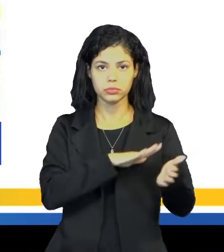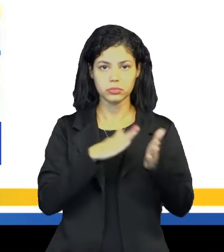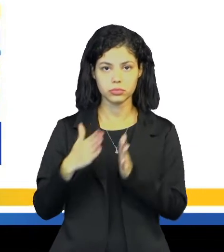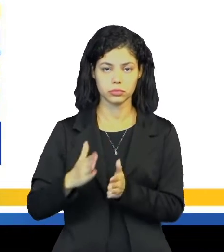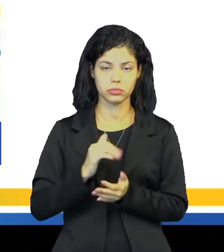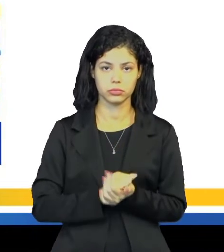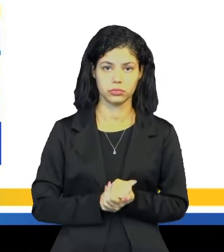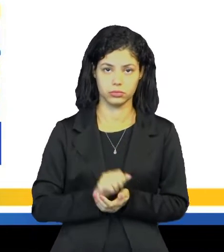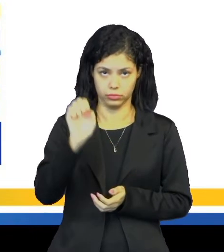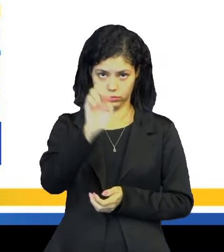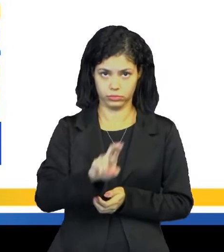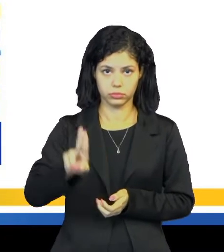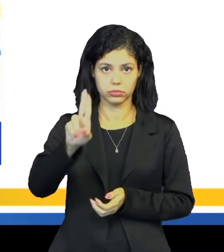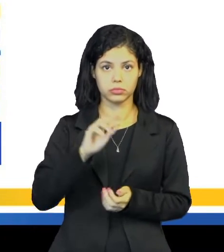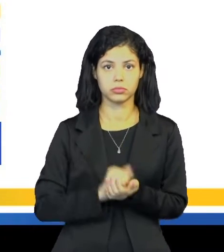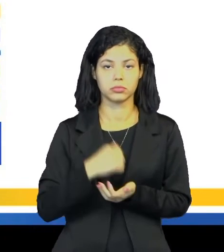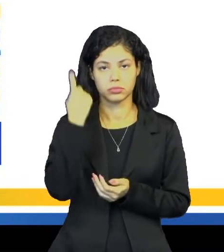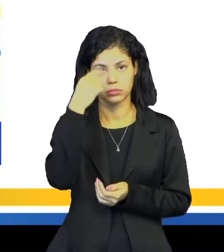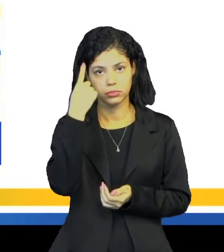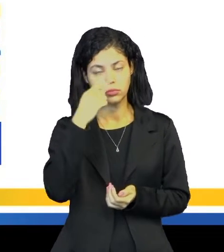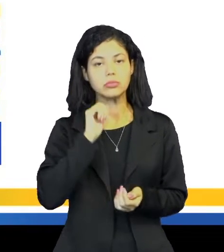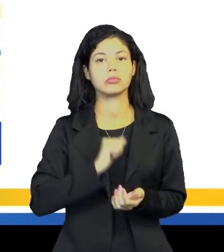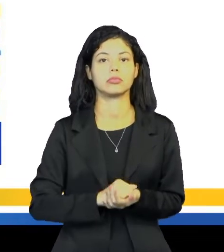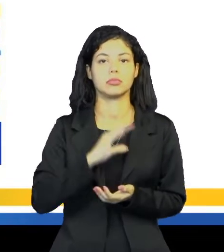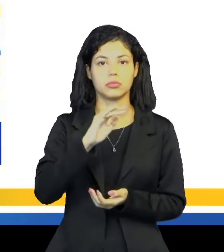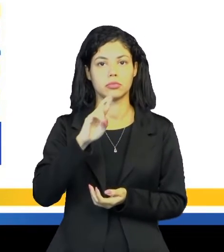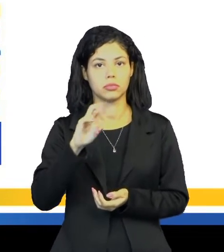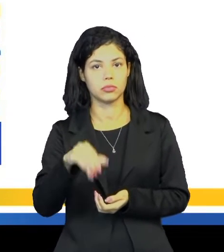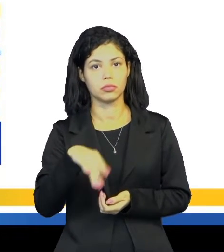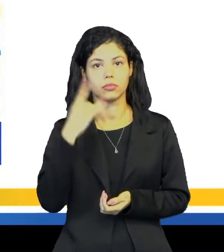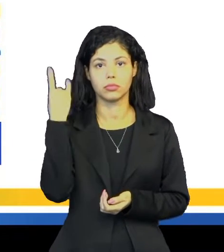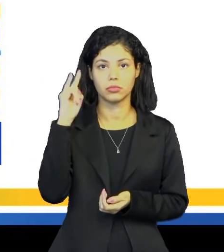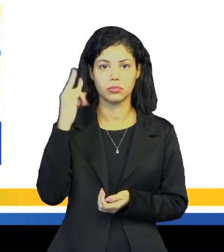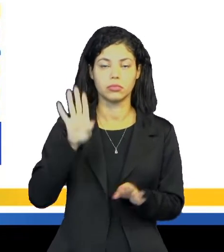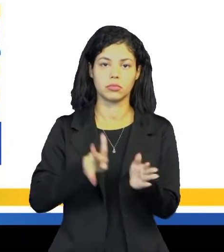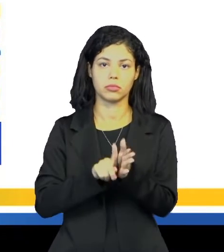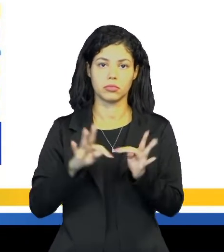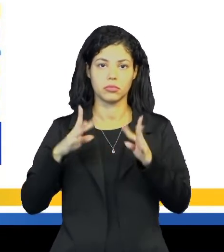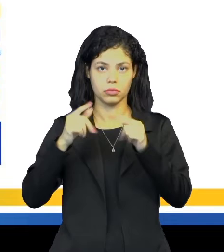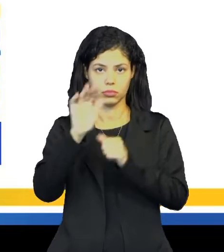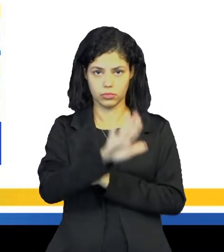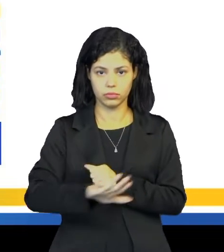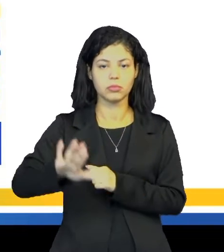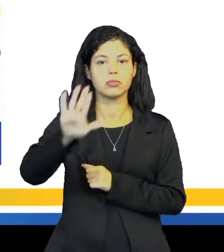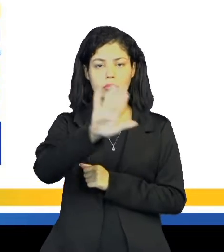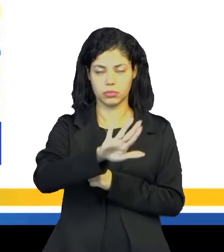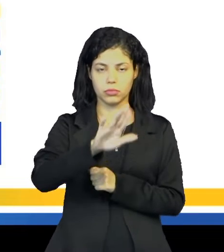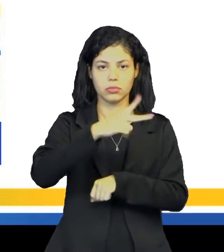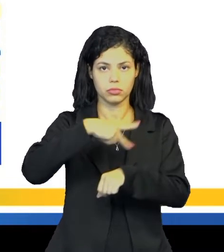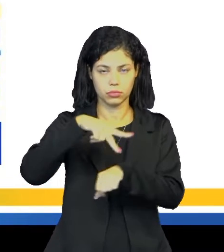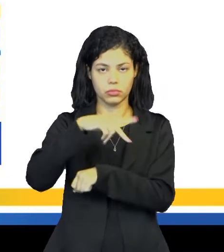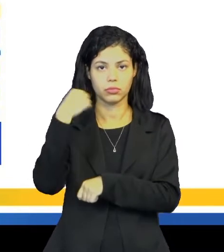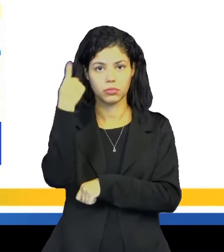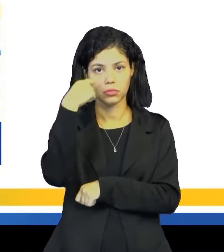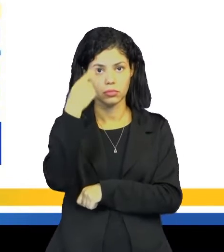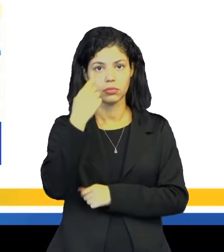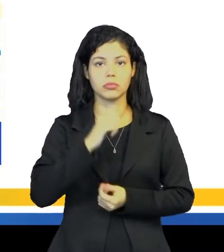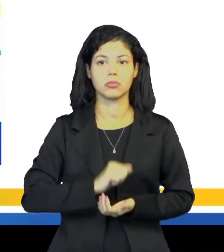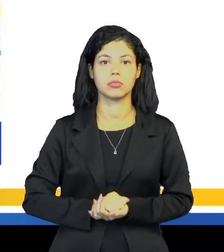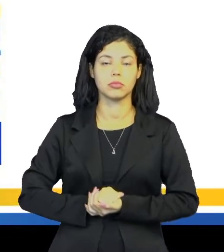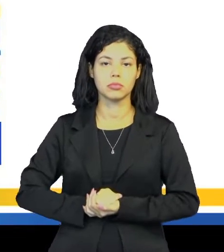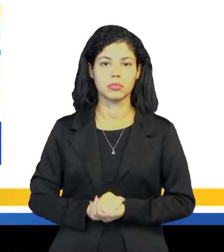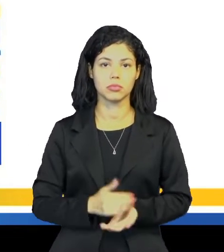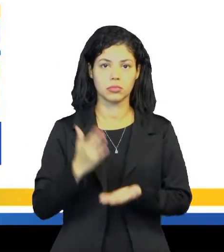né, na Europa ali pela Espanha, aí vem Costa Rica, Bolívia, Venezuela, Cuba, Chile, Salvador, Colômbia, Honduras, República Dominicana,